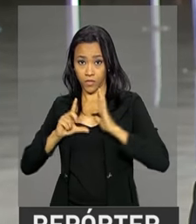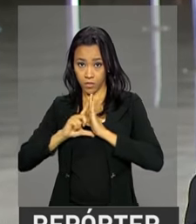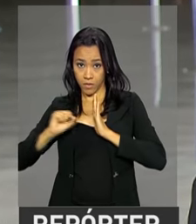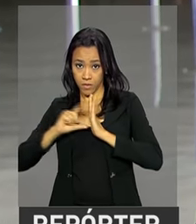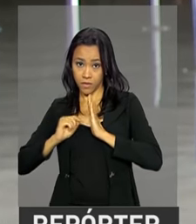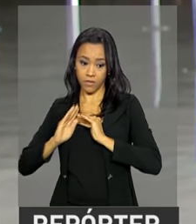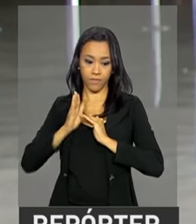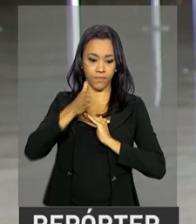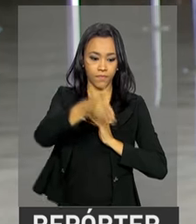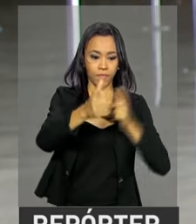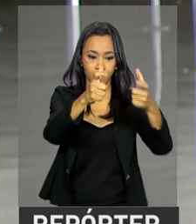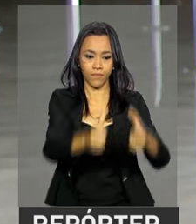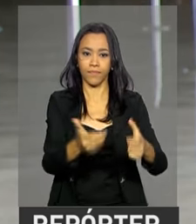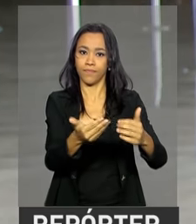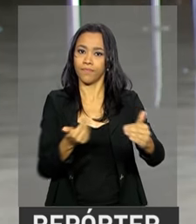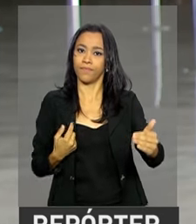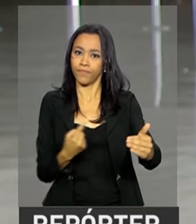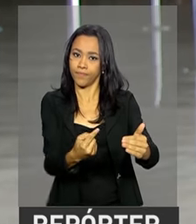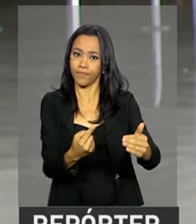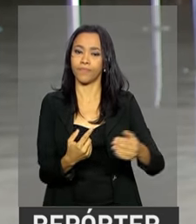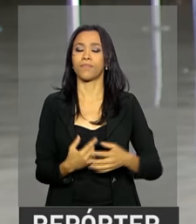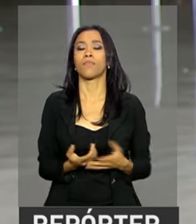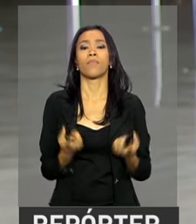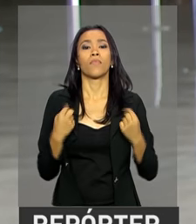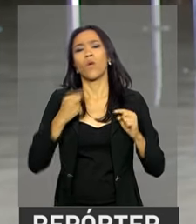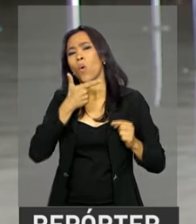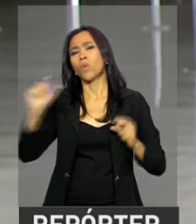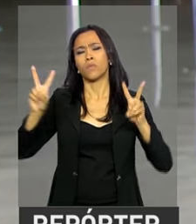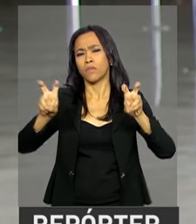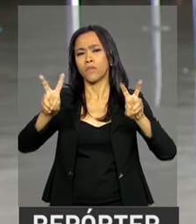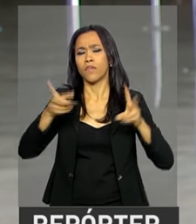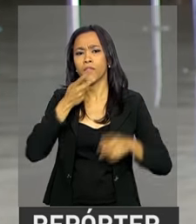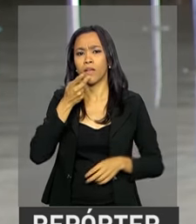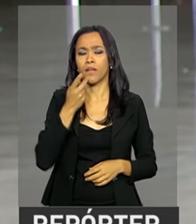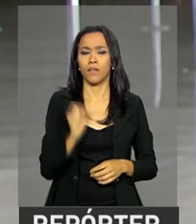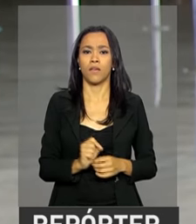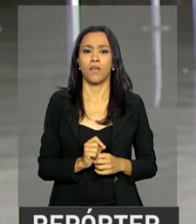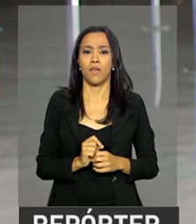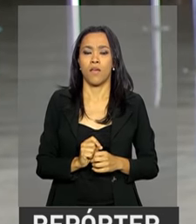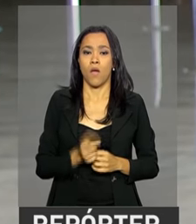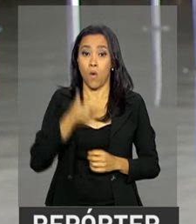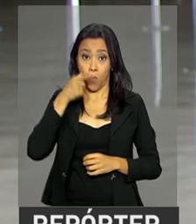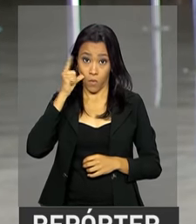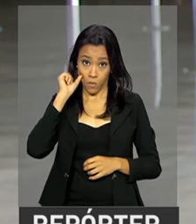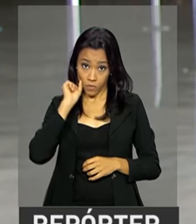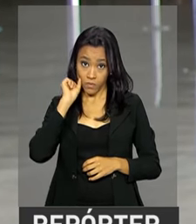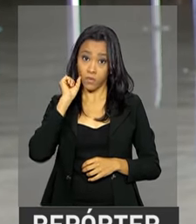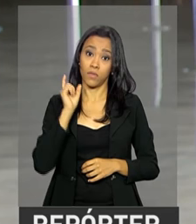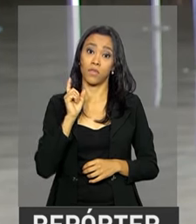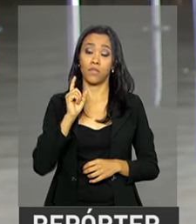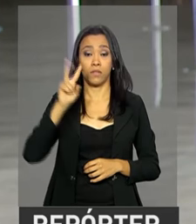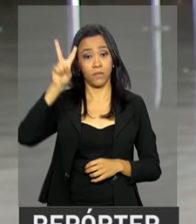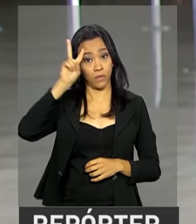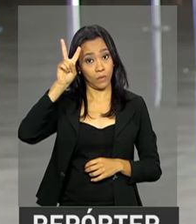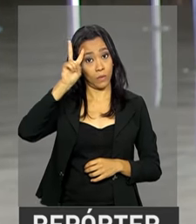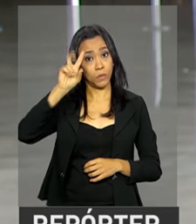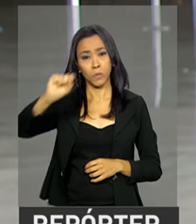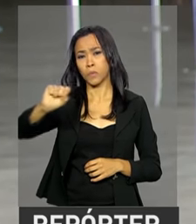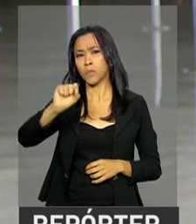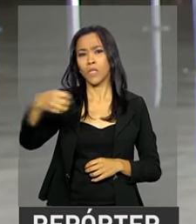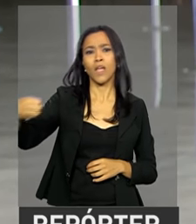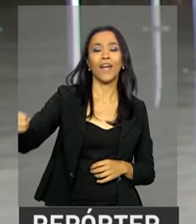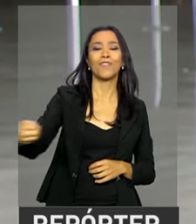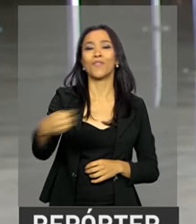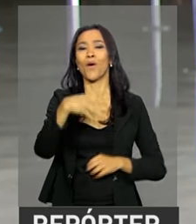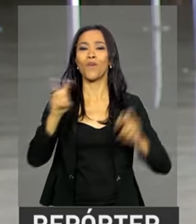Planalto Bom falando agora de um outro assunto Mara Renata eh estreou ontem segunda-feira a Nova